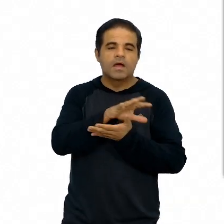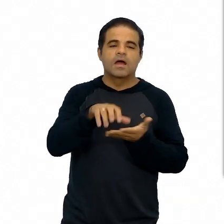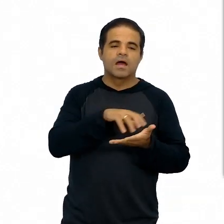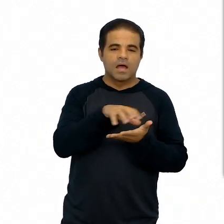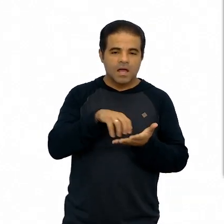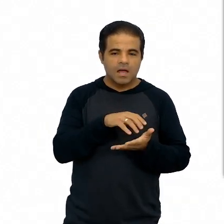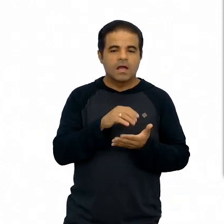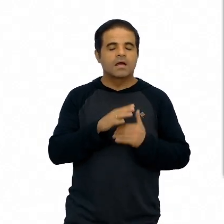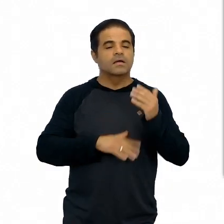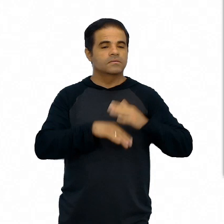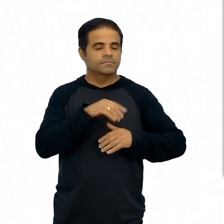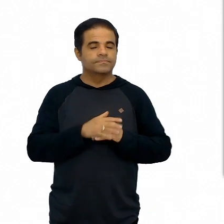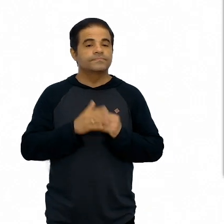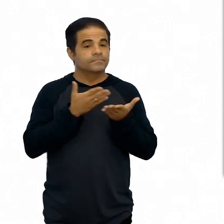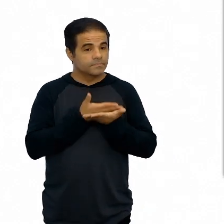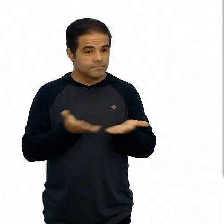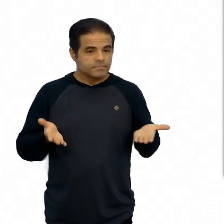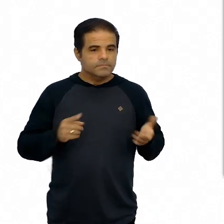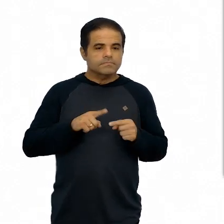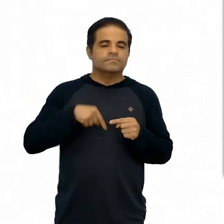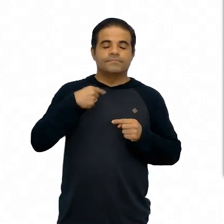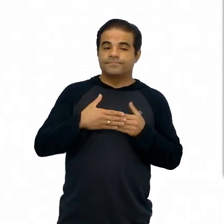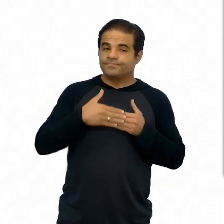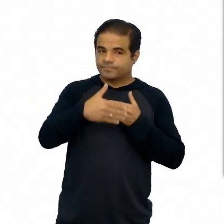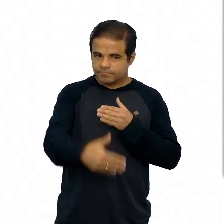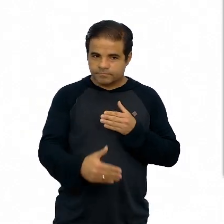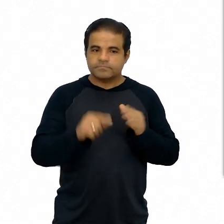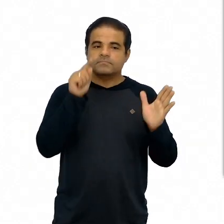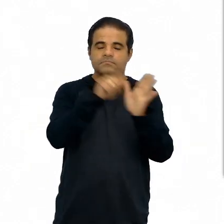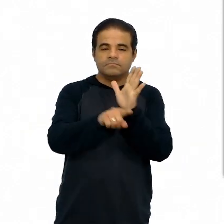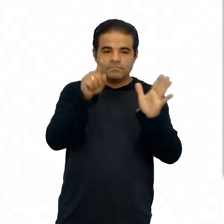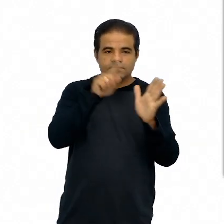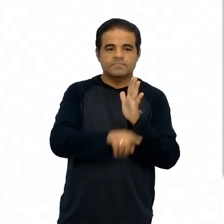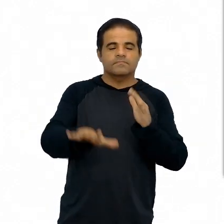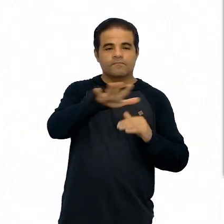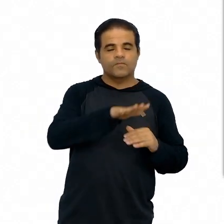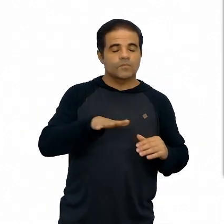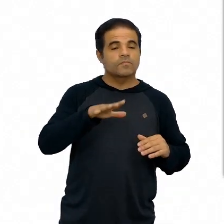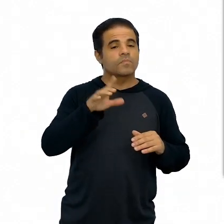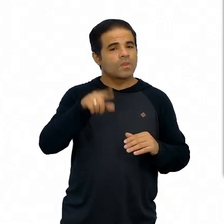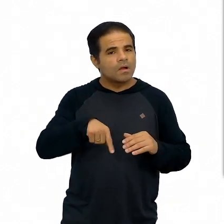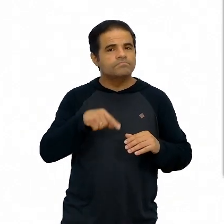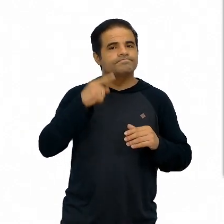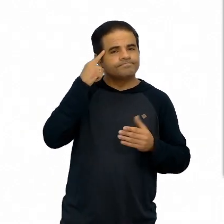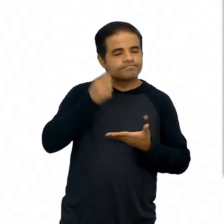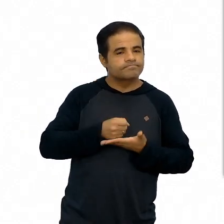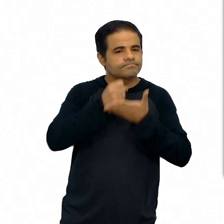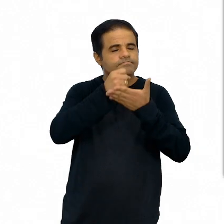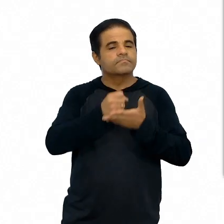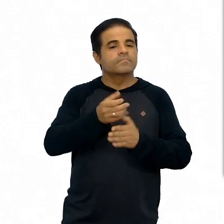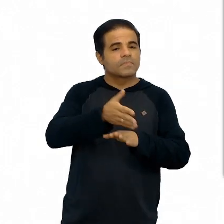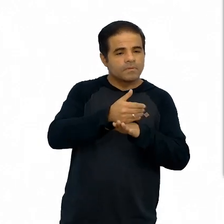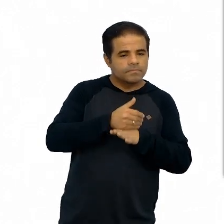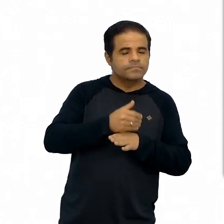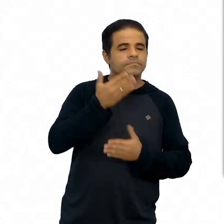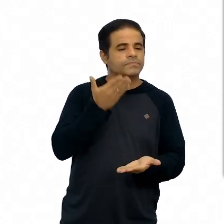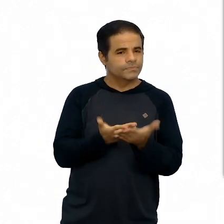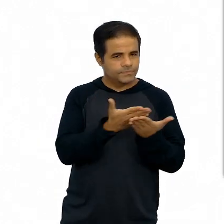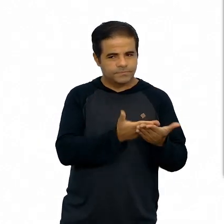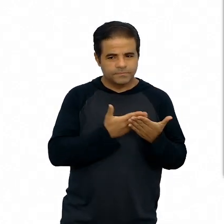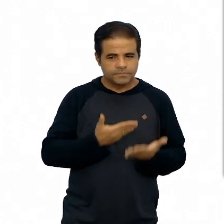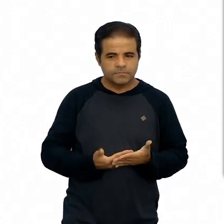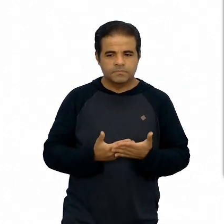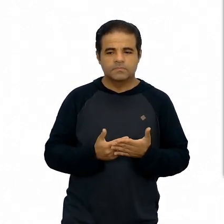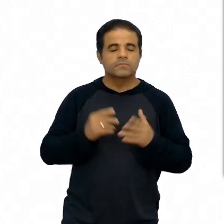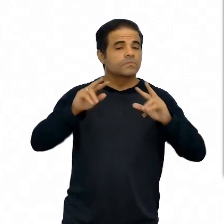poligonais em malha quadriculada. A seguir, por meio de questionamentos, levante os conhecimentos prévios dos estudantes